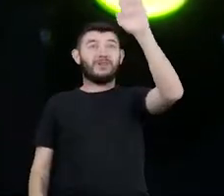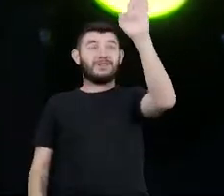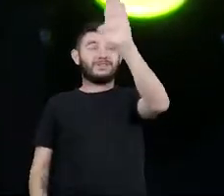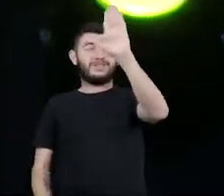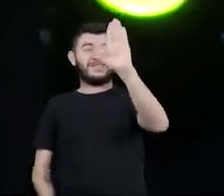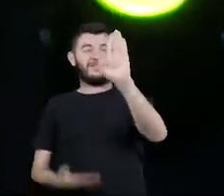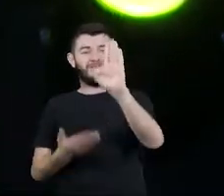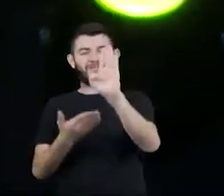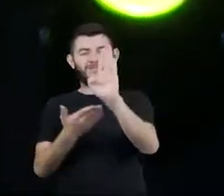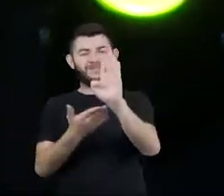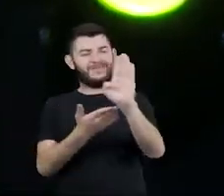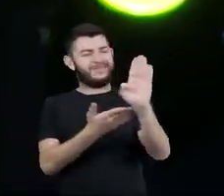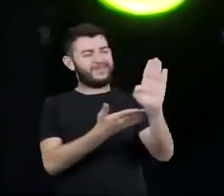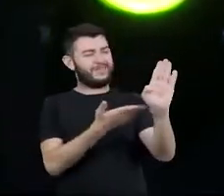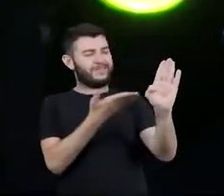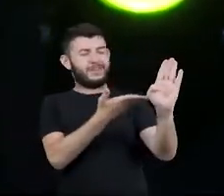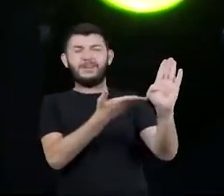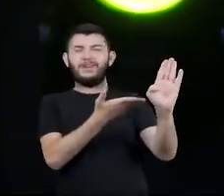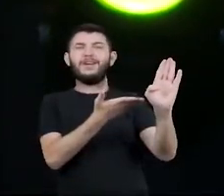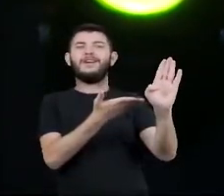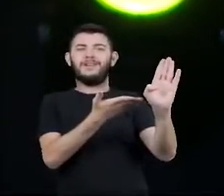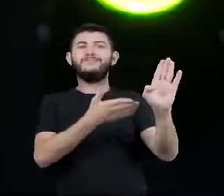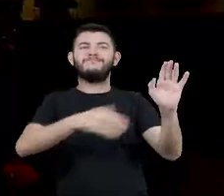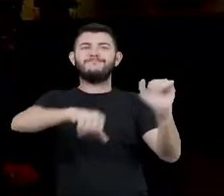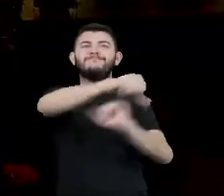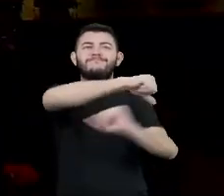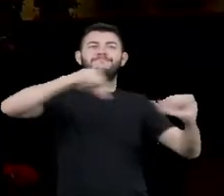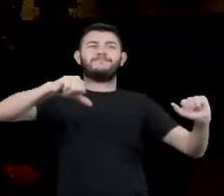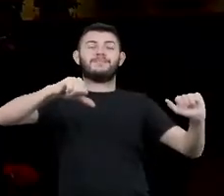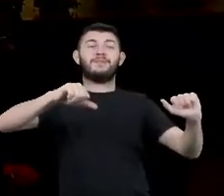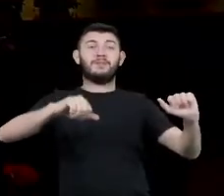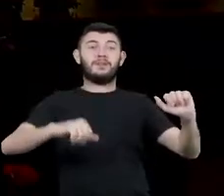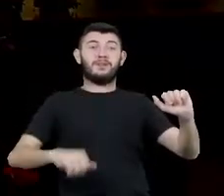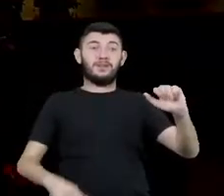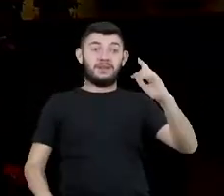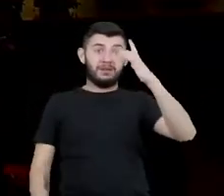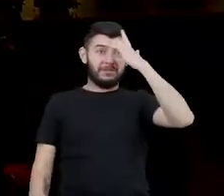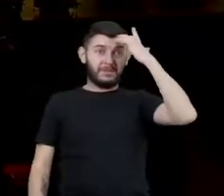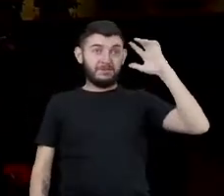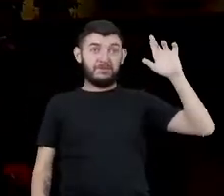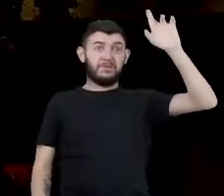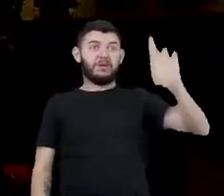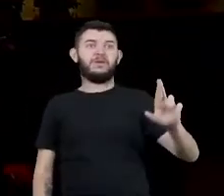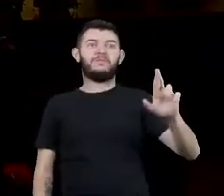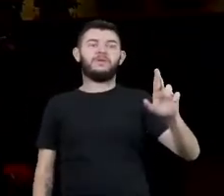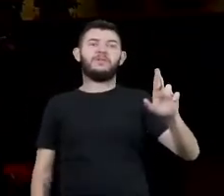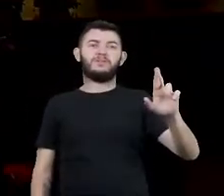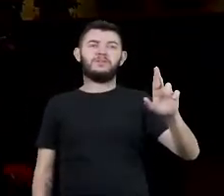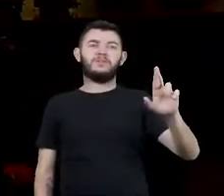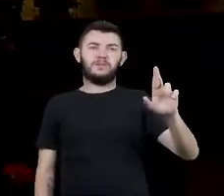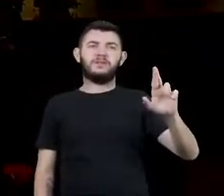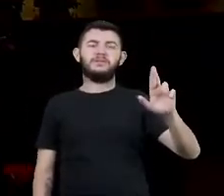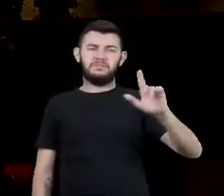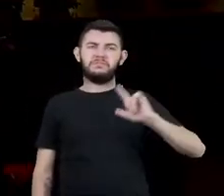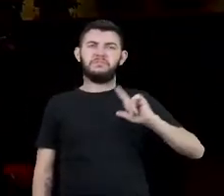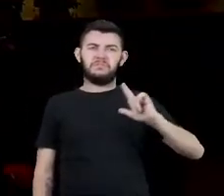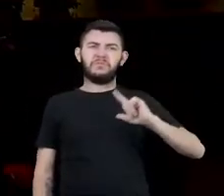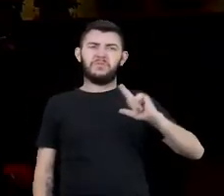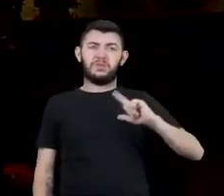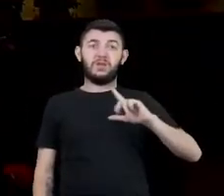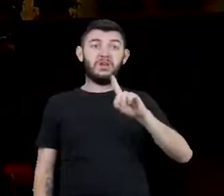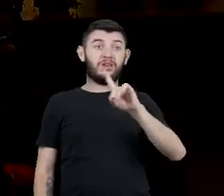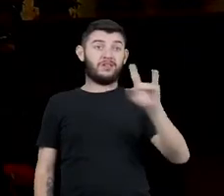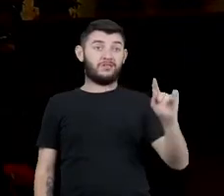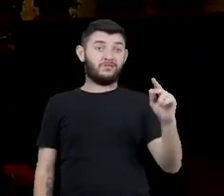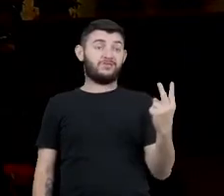Para que a gente tenha realmente pessoas que nos representem. E para que no dia 2 a gente eleja Lula